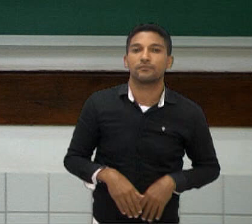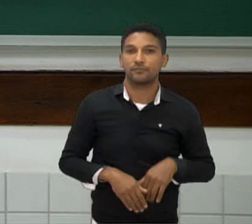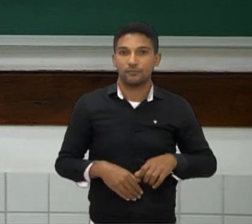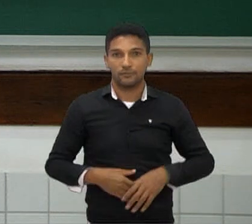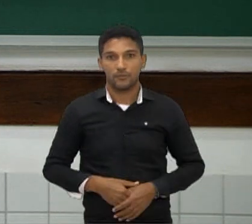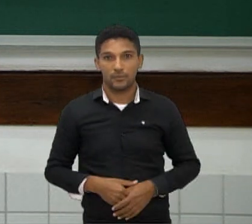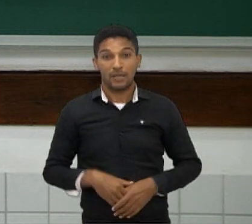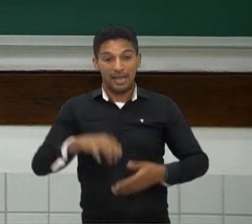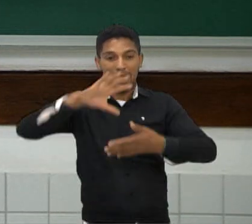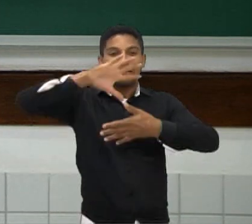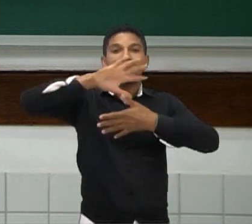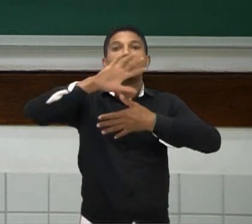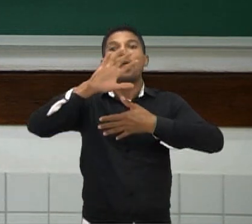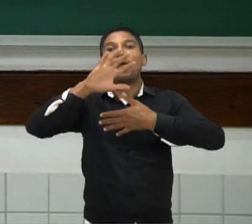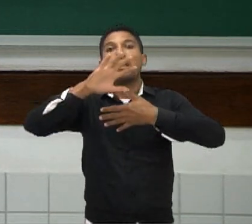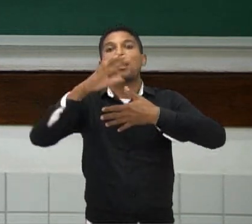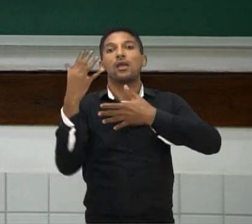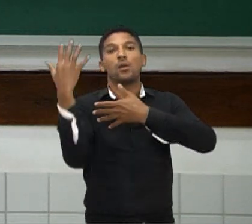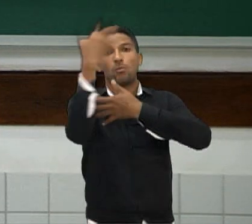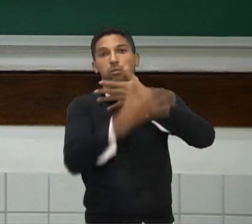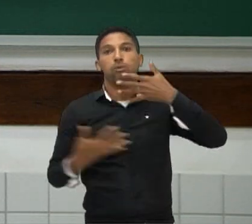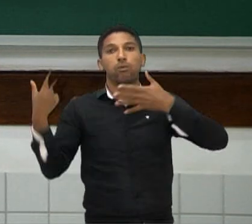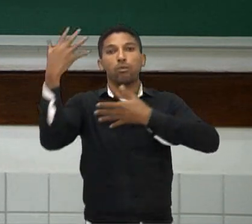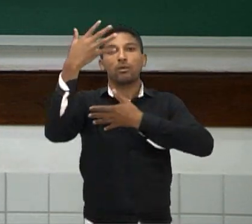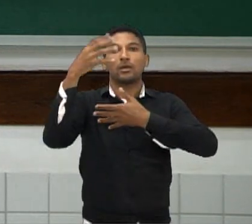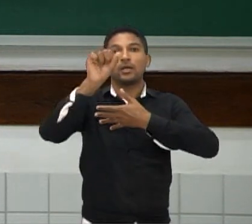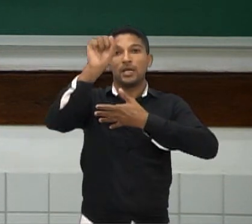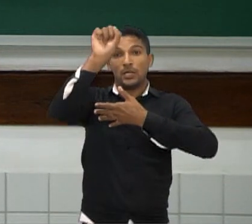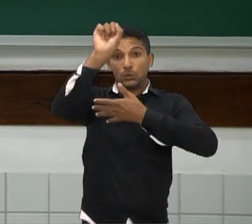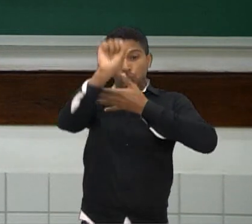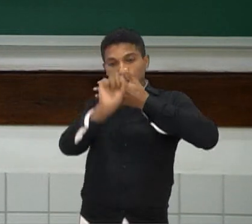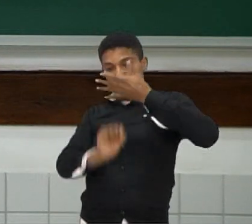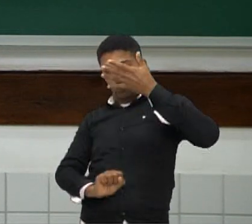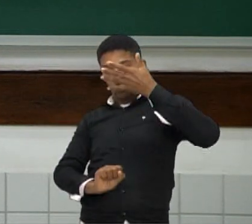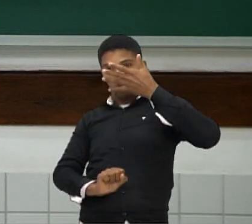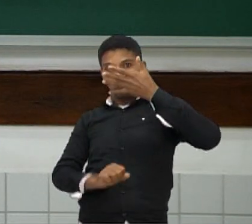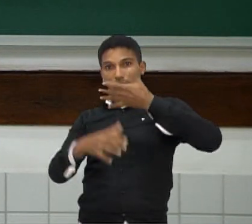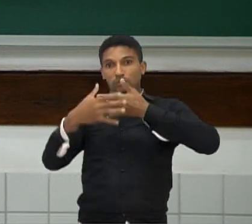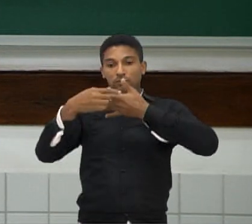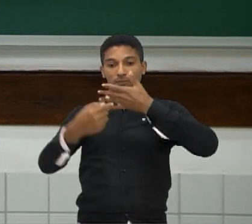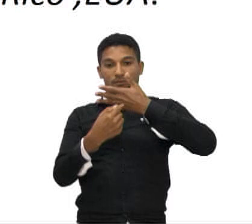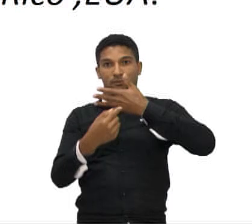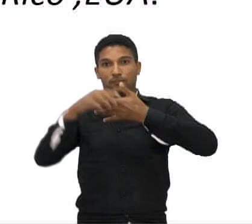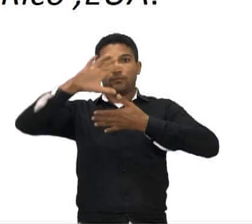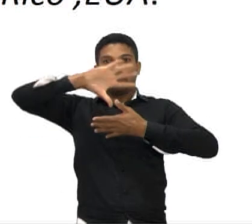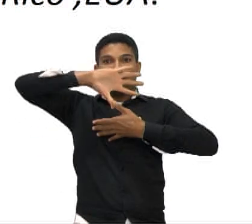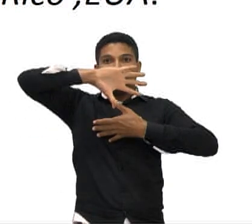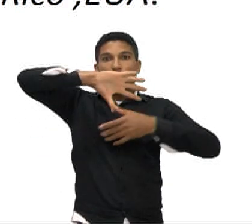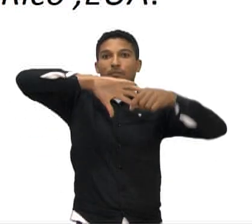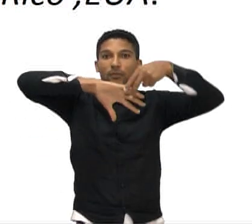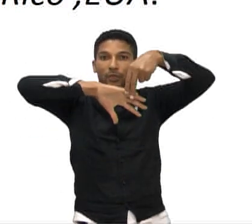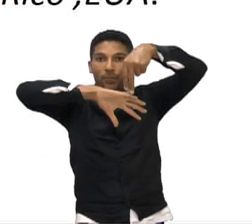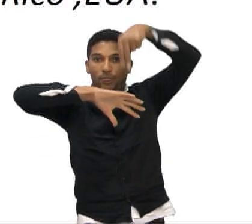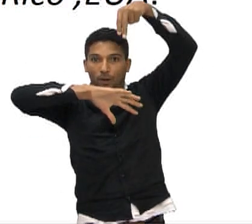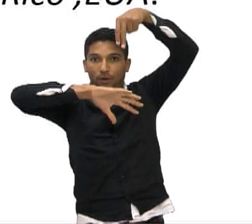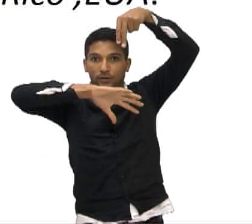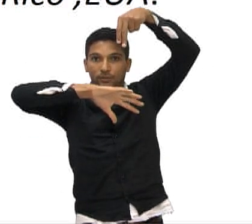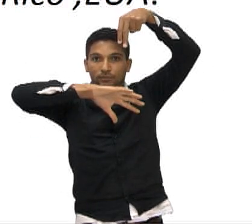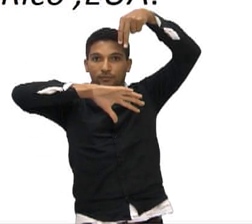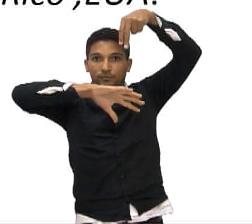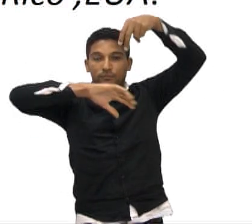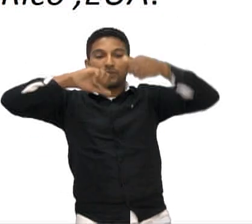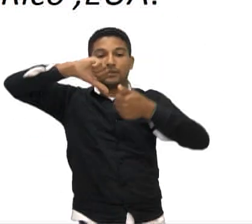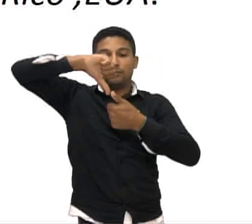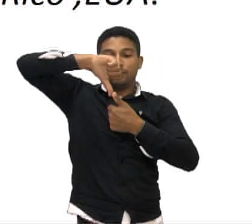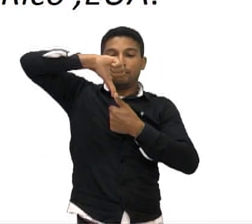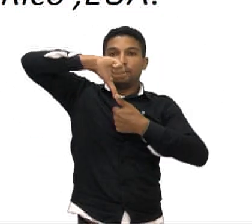que dividimos ali, sul, norte e centro. Seguindo. Outras leyendas, como eu falei, países